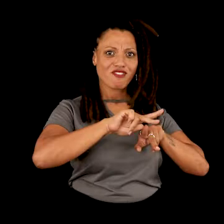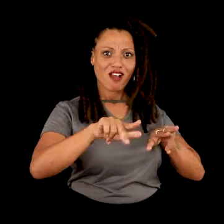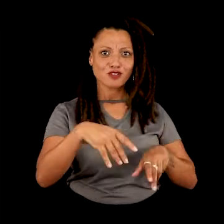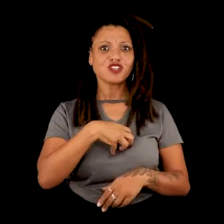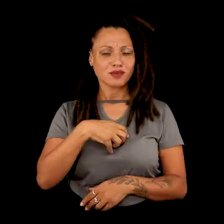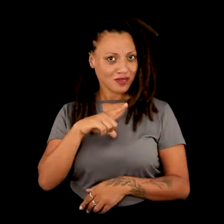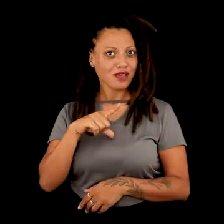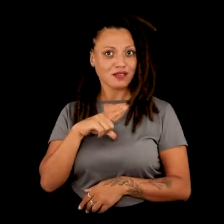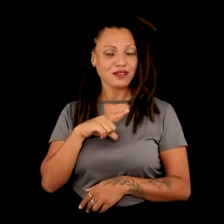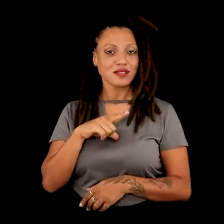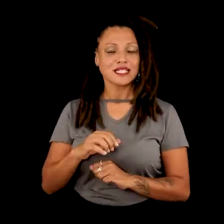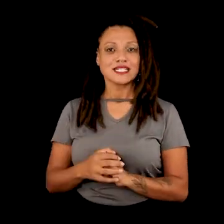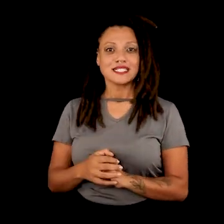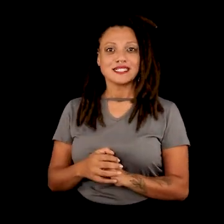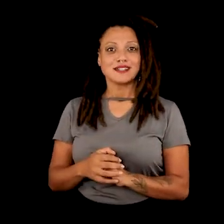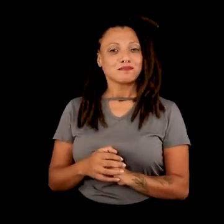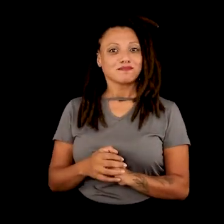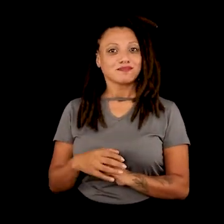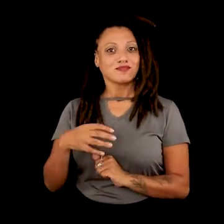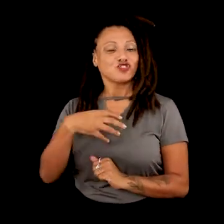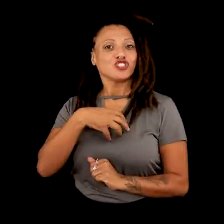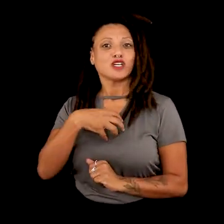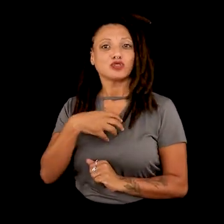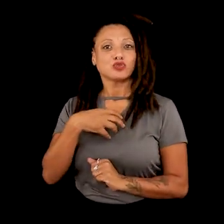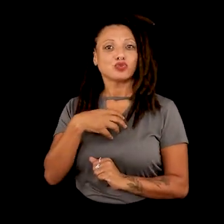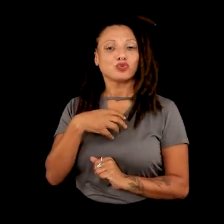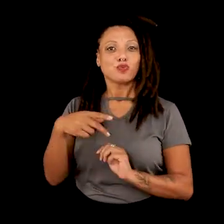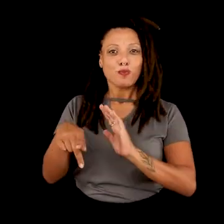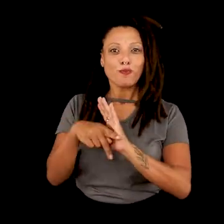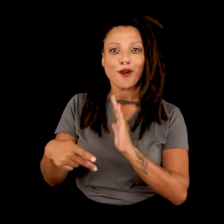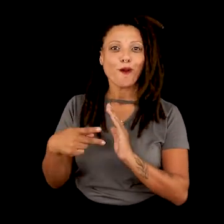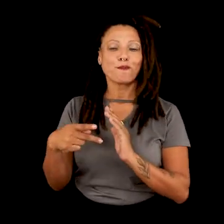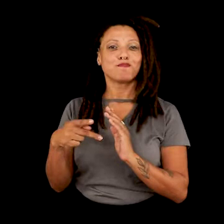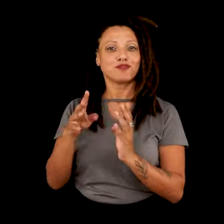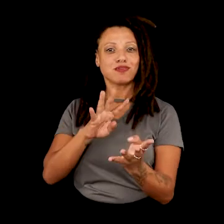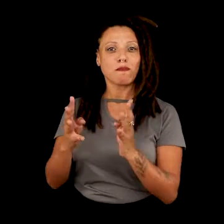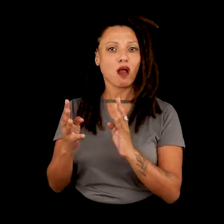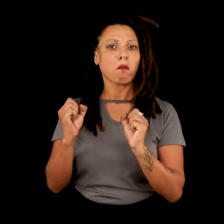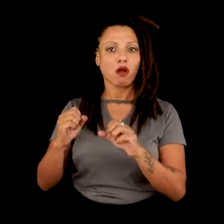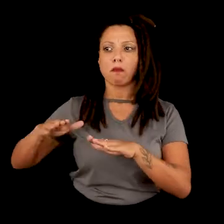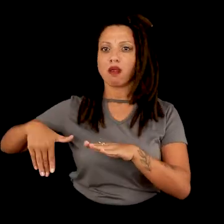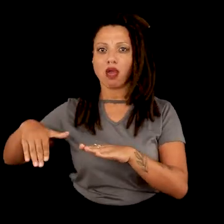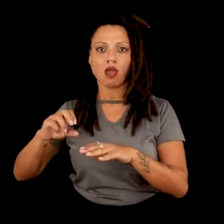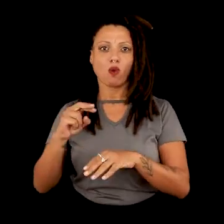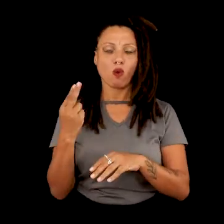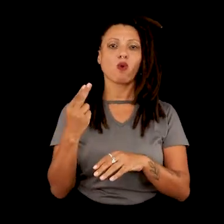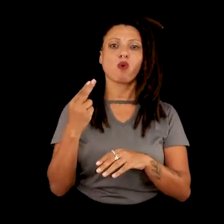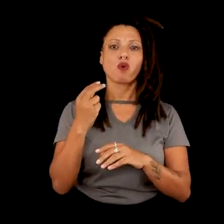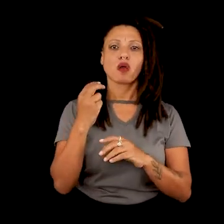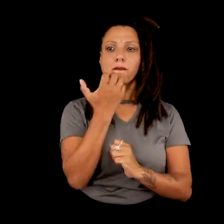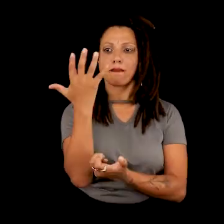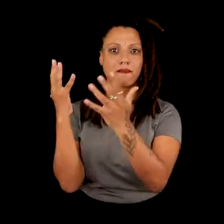tem, né? É própria, né? Que a Ciranda é da praia, é da zona da mata e tem